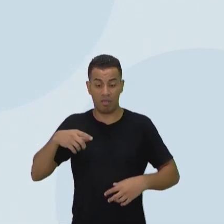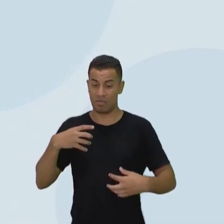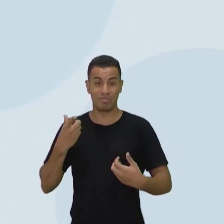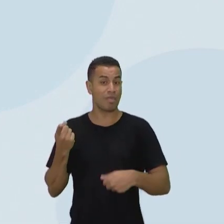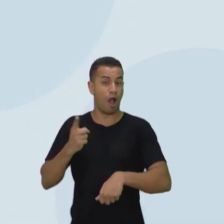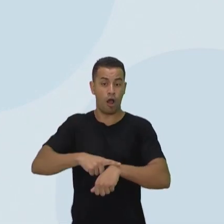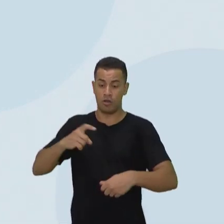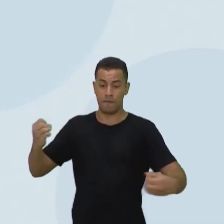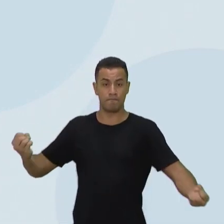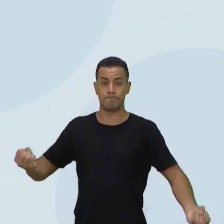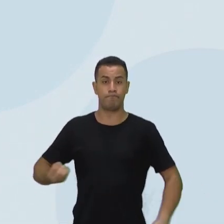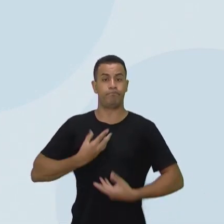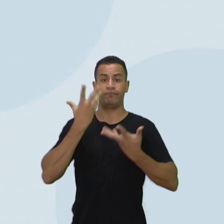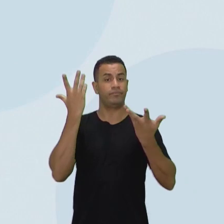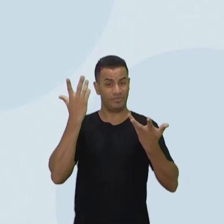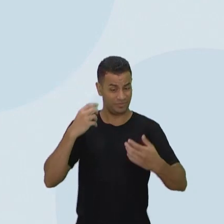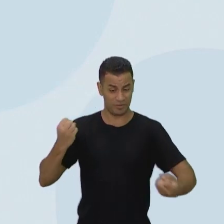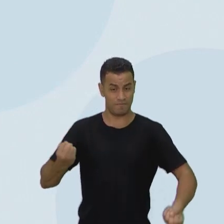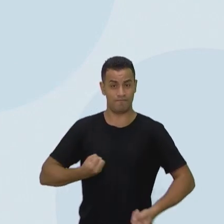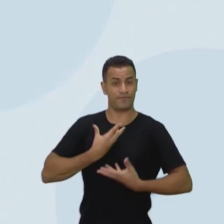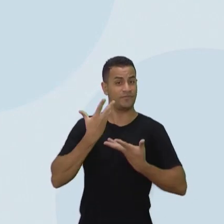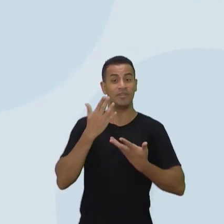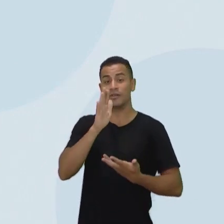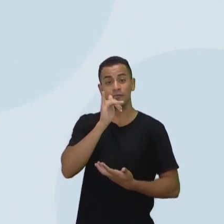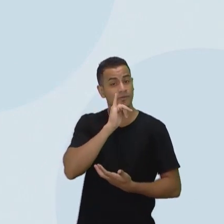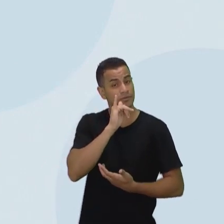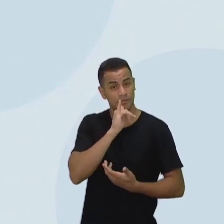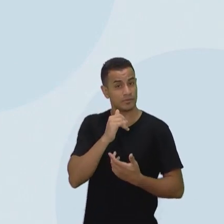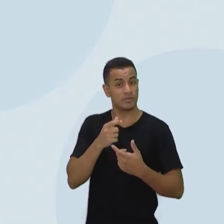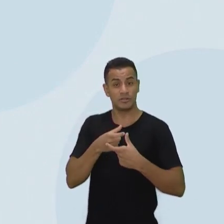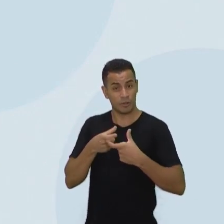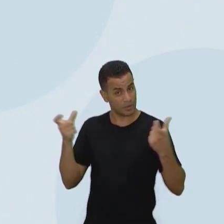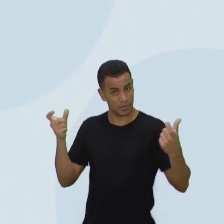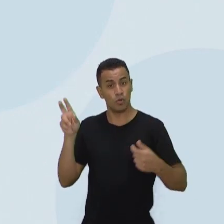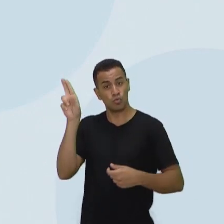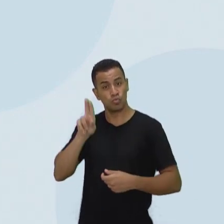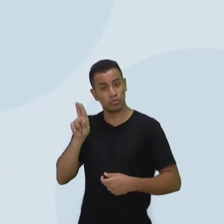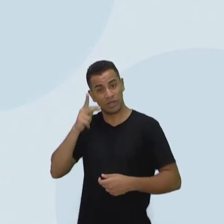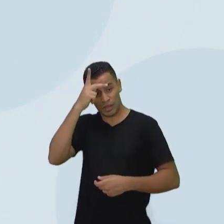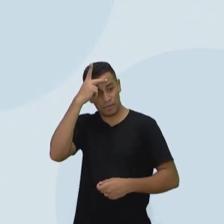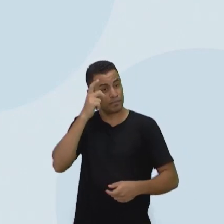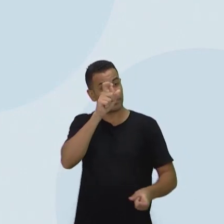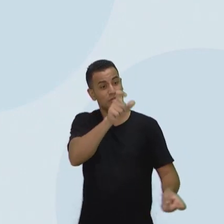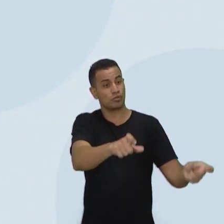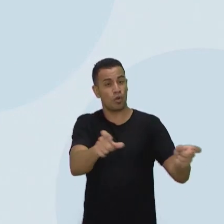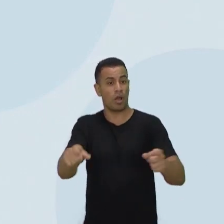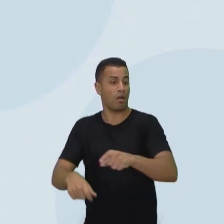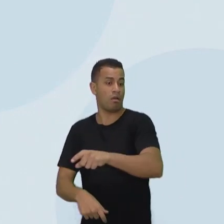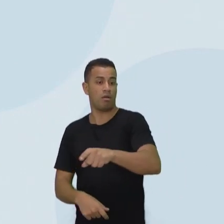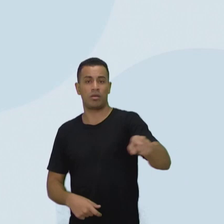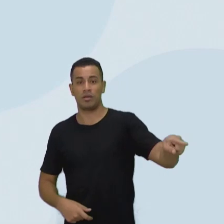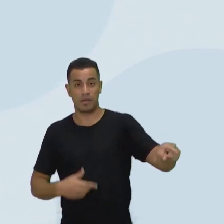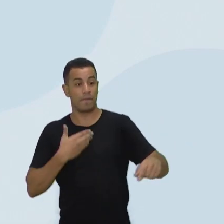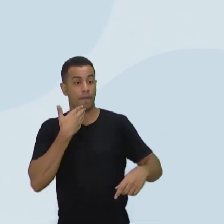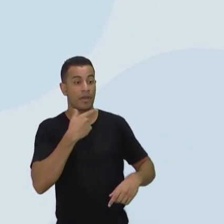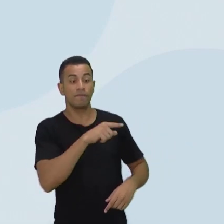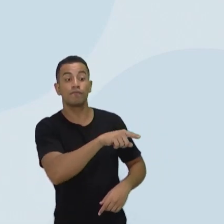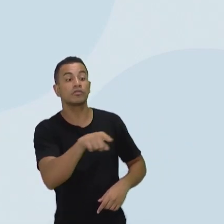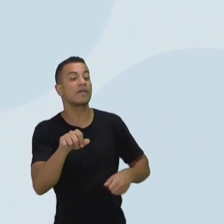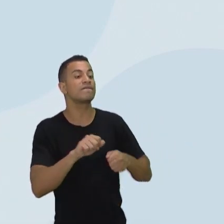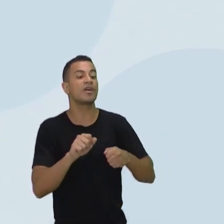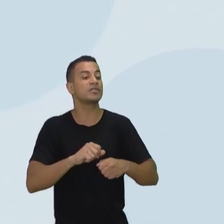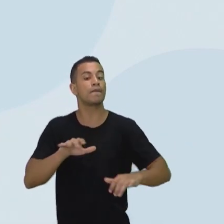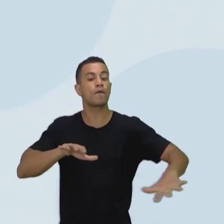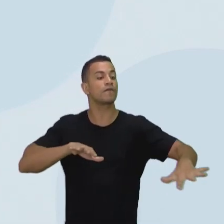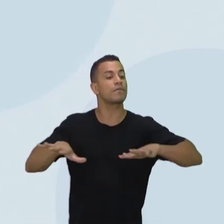que geralmente eles usam as pessoas, o público, né? Então, por isso que nunca é repetido. Então, eles acabam usando a